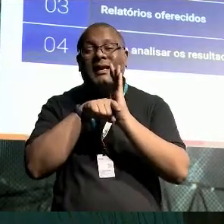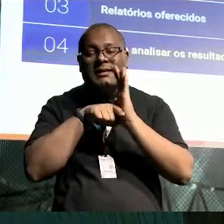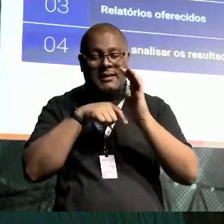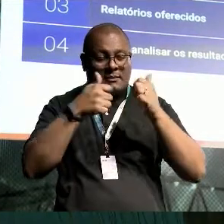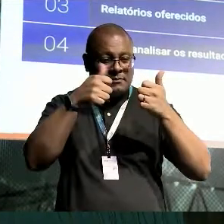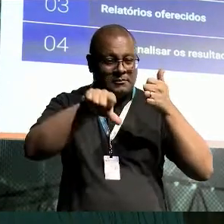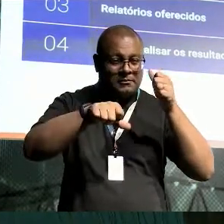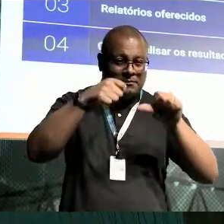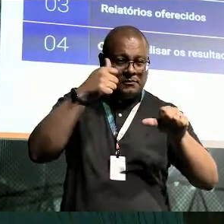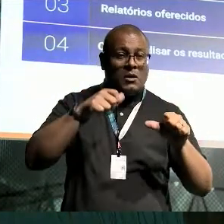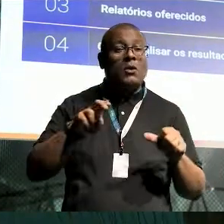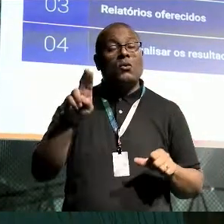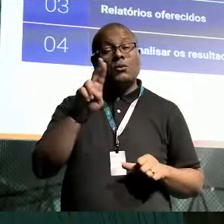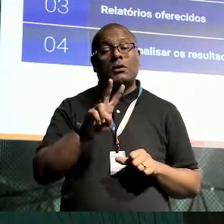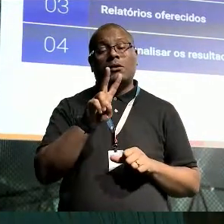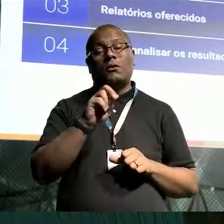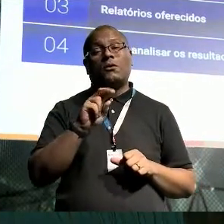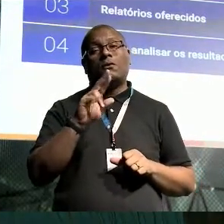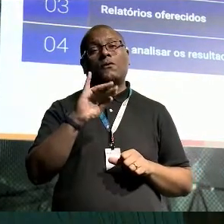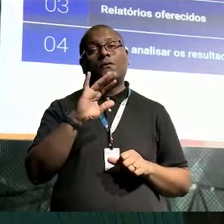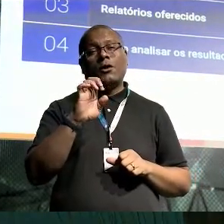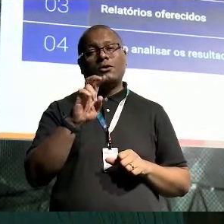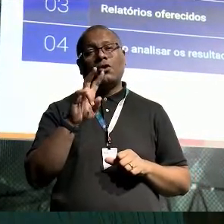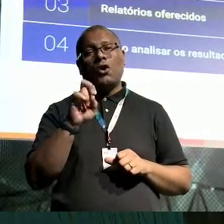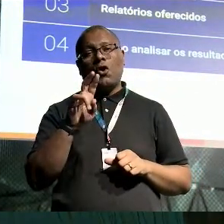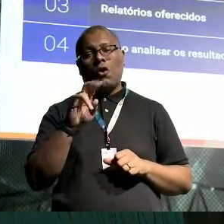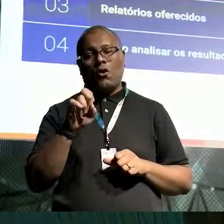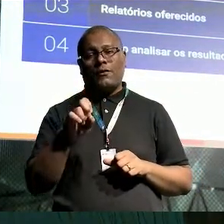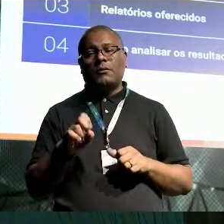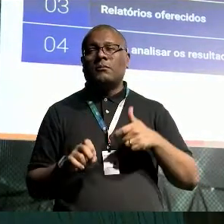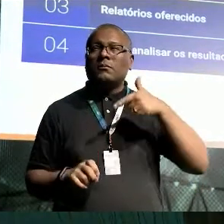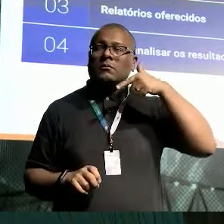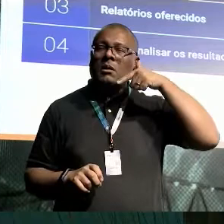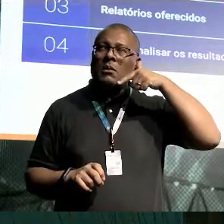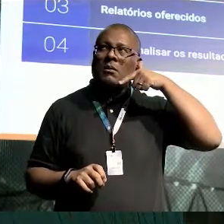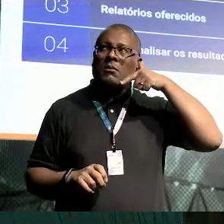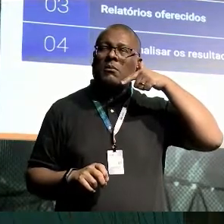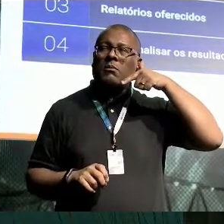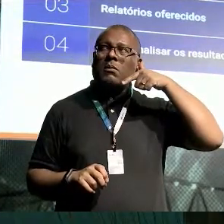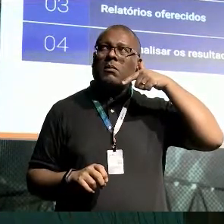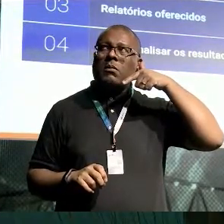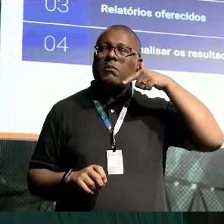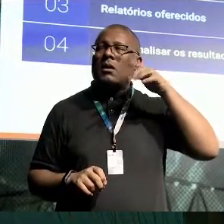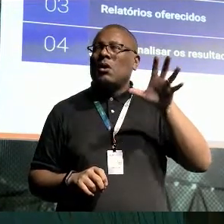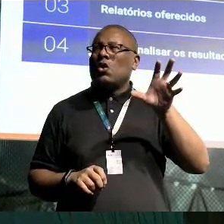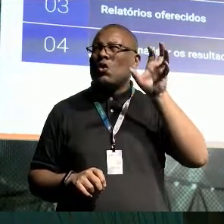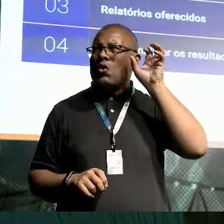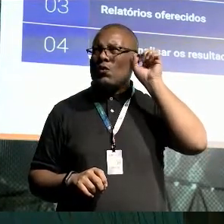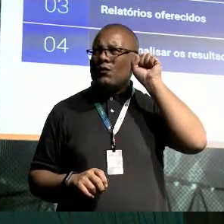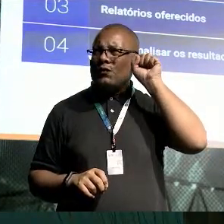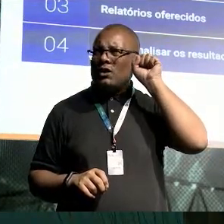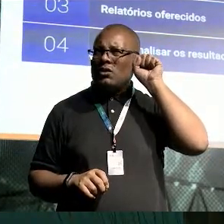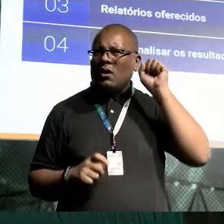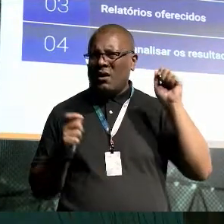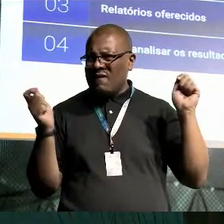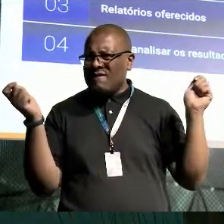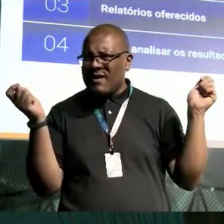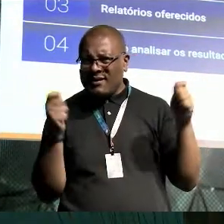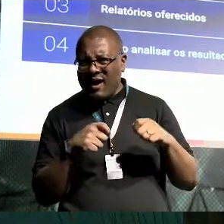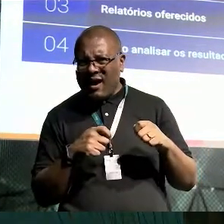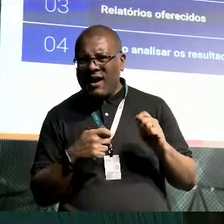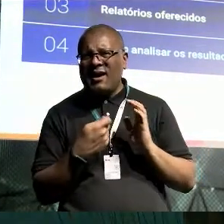posso usar o voice-over, eu posso ver se realmente a informação que eu precisava transmitir em forma de texto